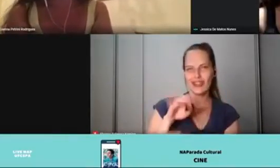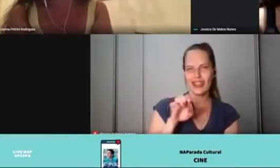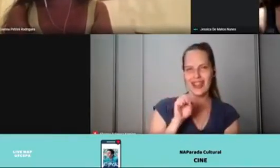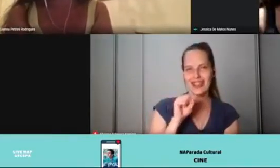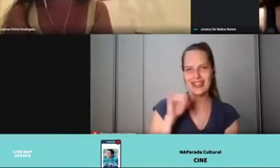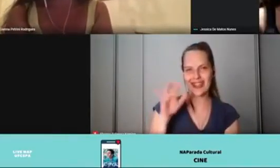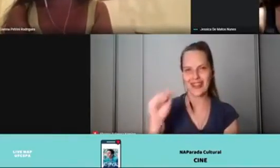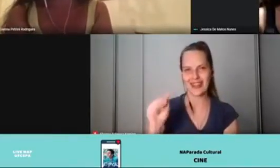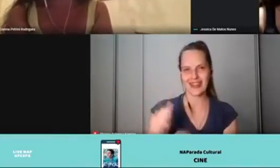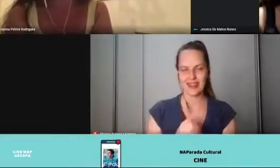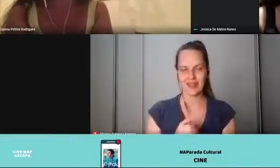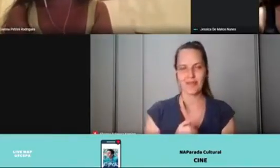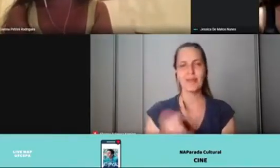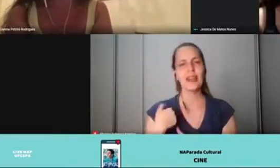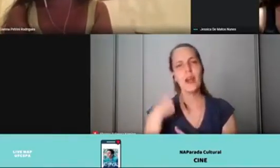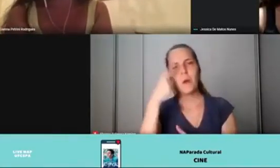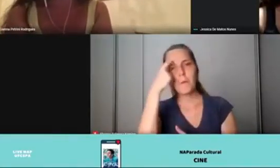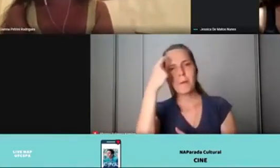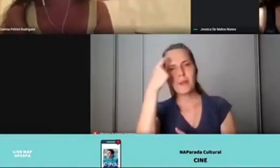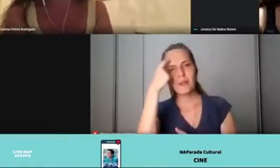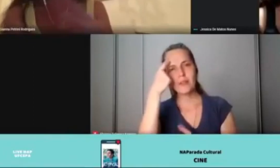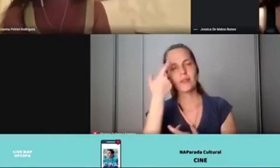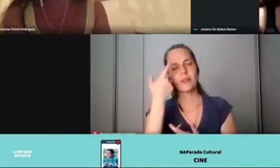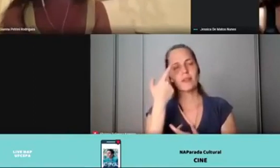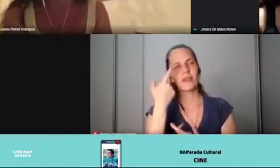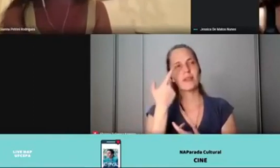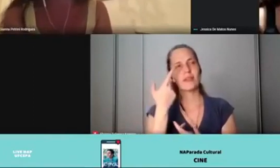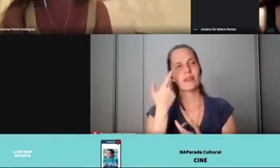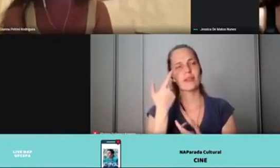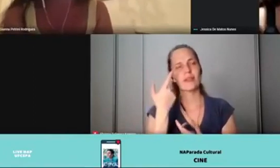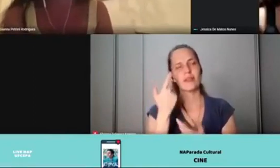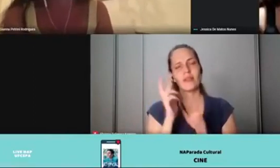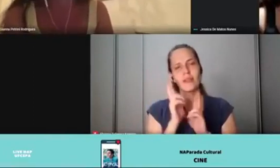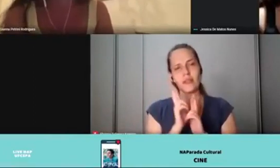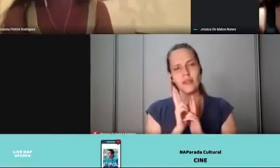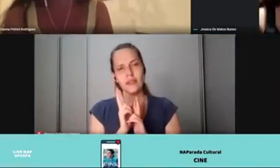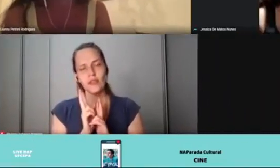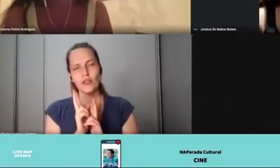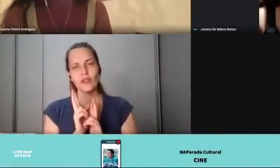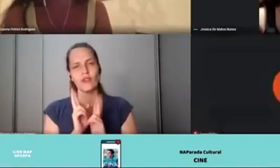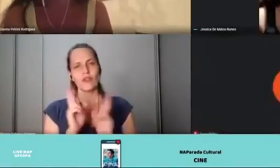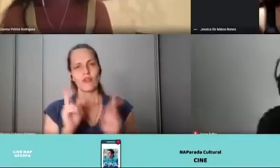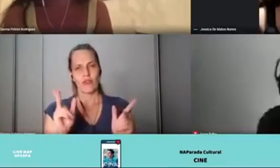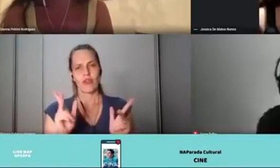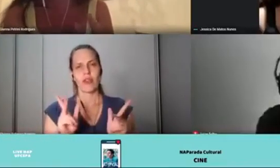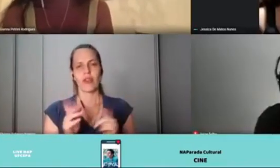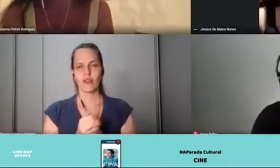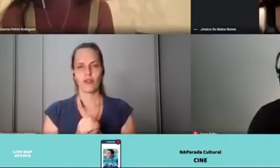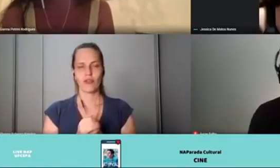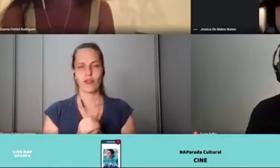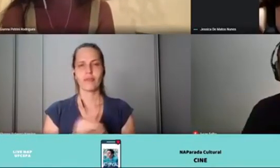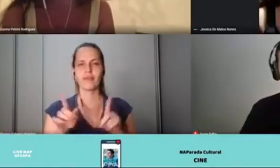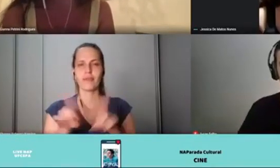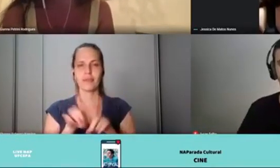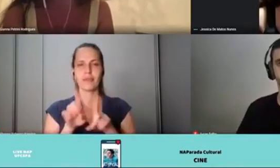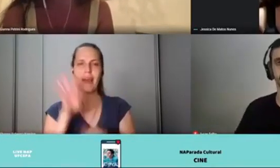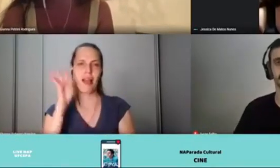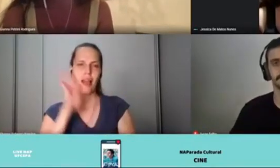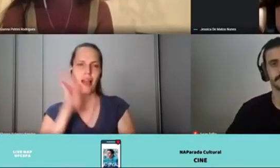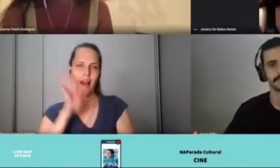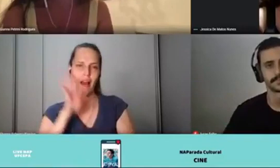fiquei pensando, assim, que diferente que deve ser, né? E que legal que deve ser